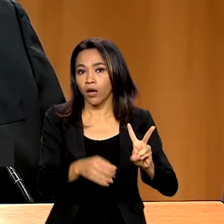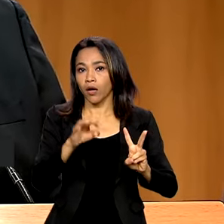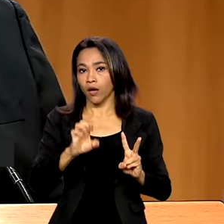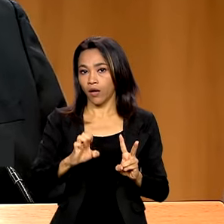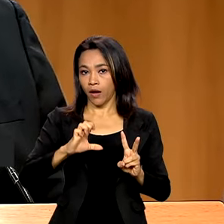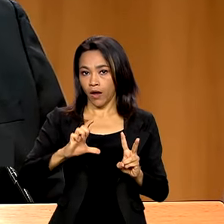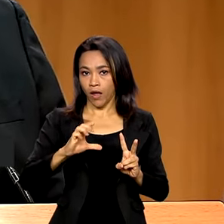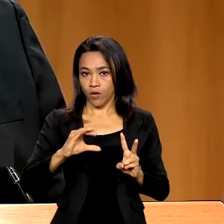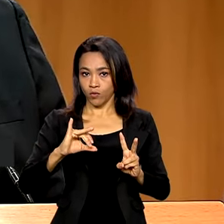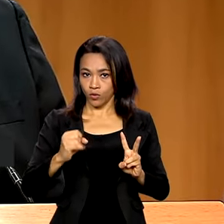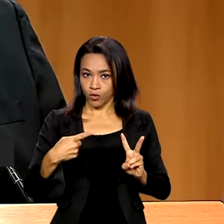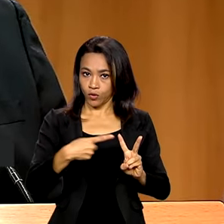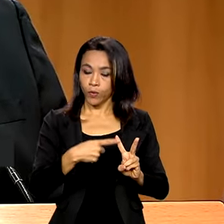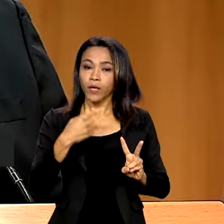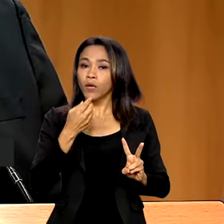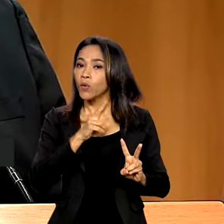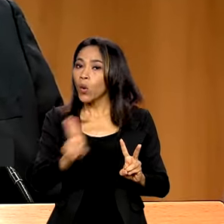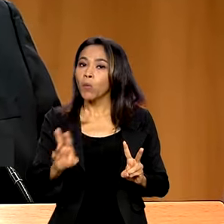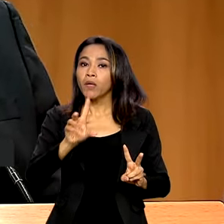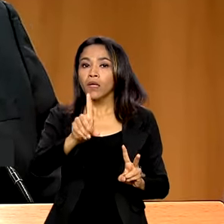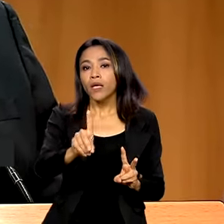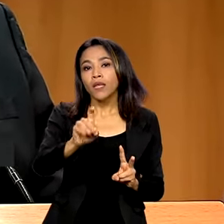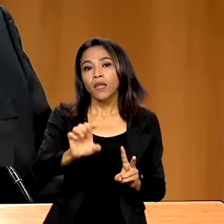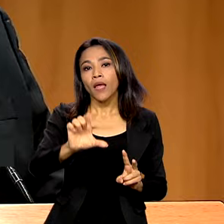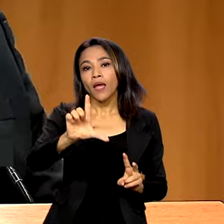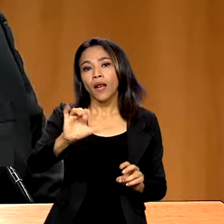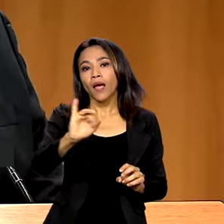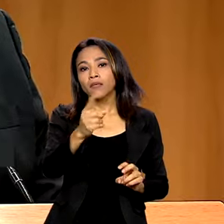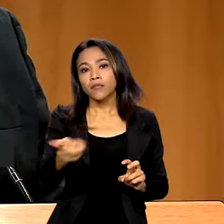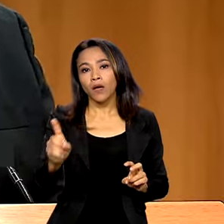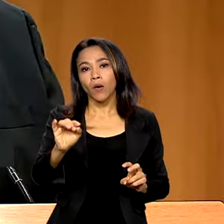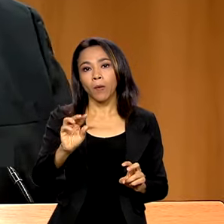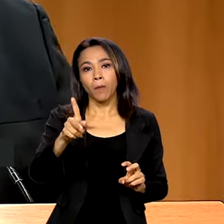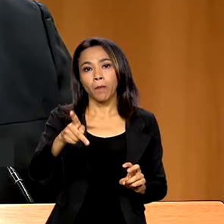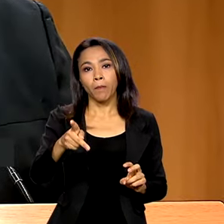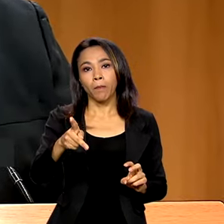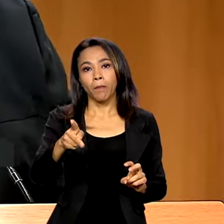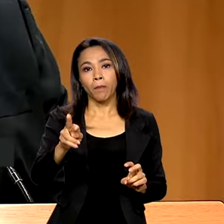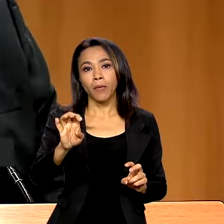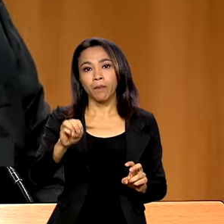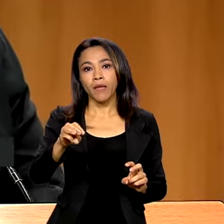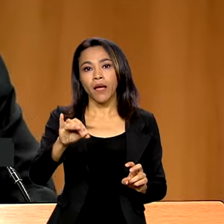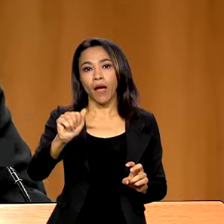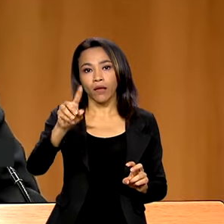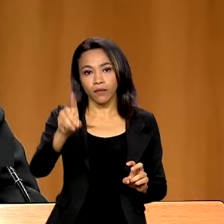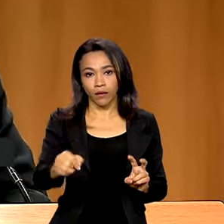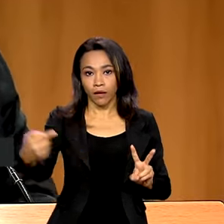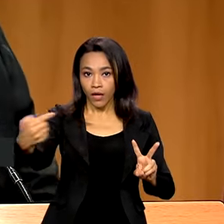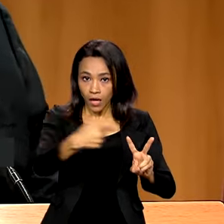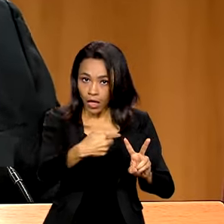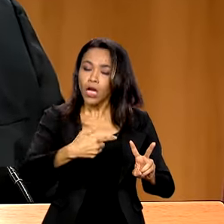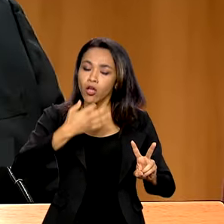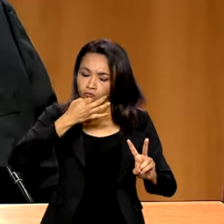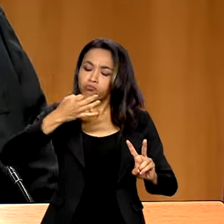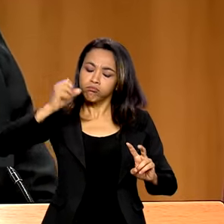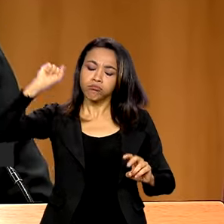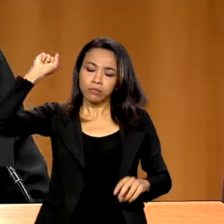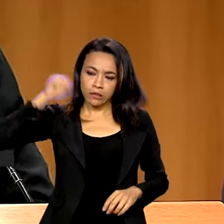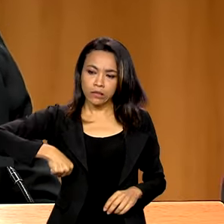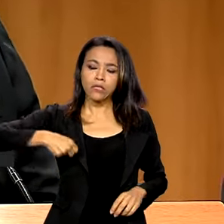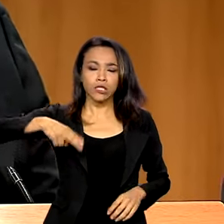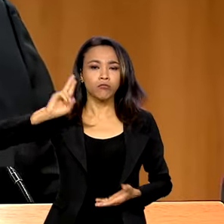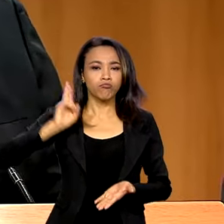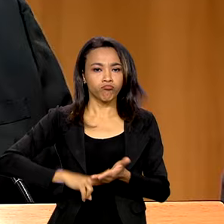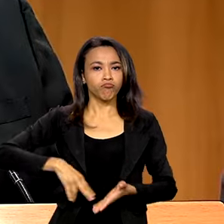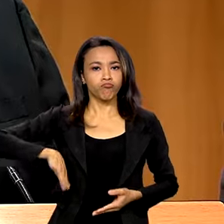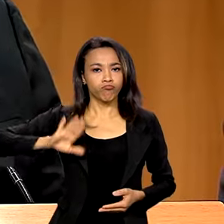premiada, ele confirma a sua própria participação, ele confirma a participação